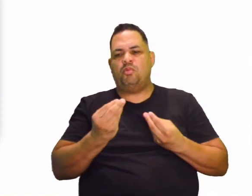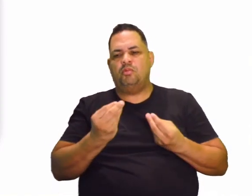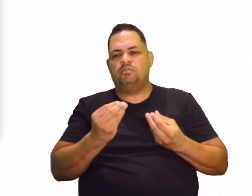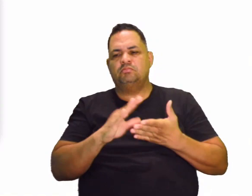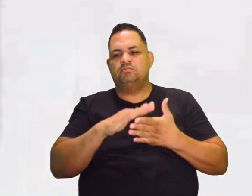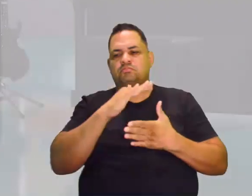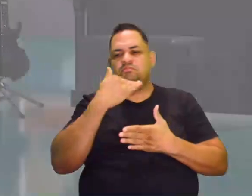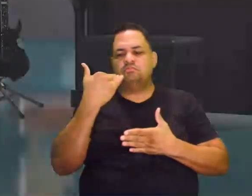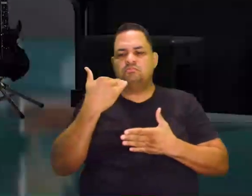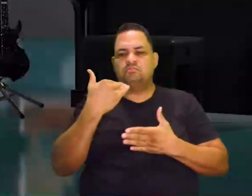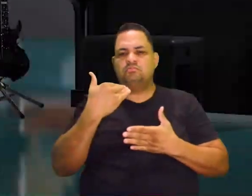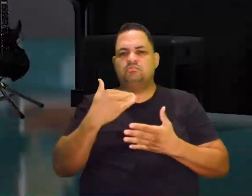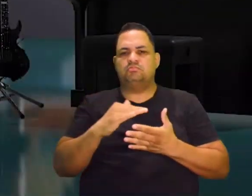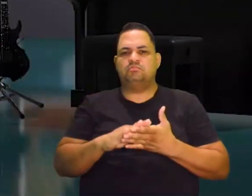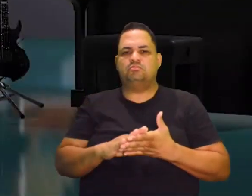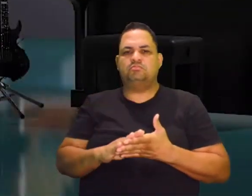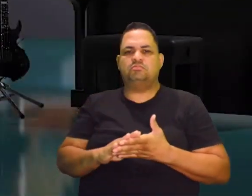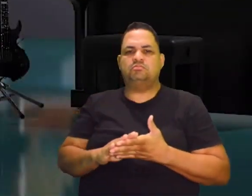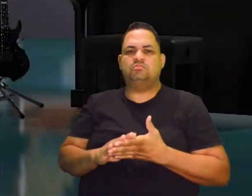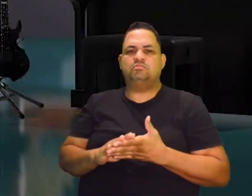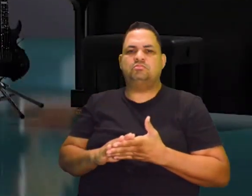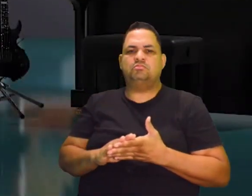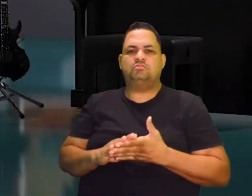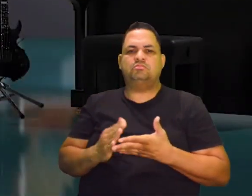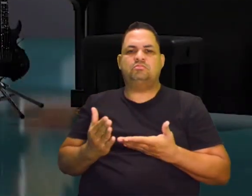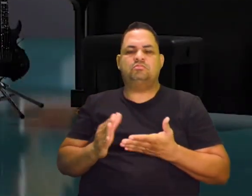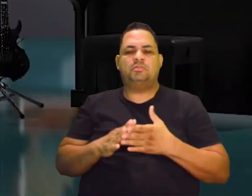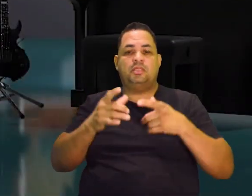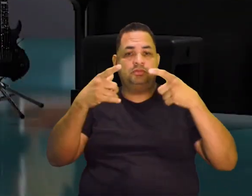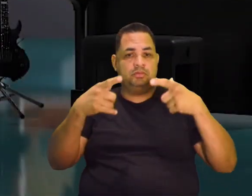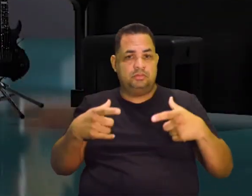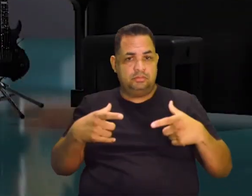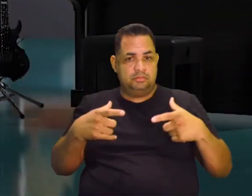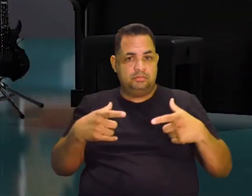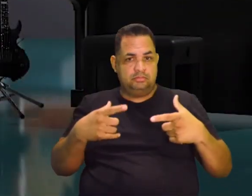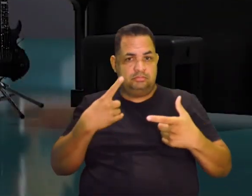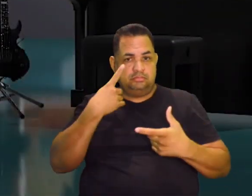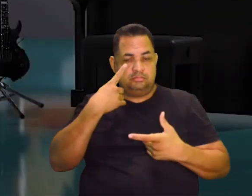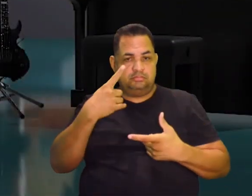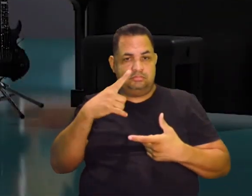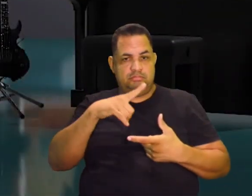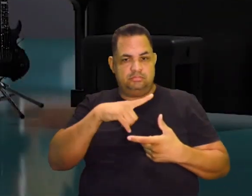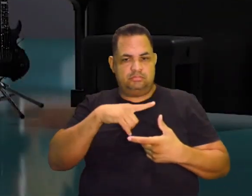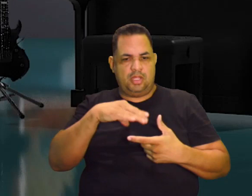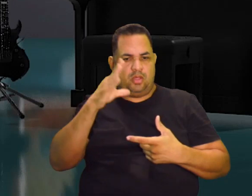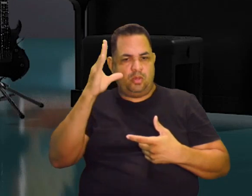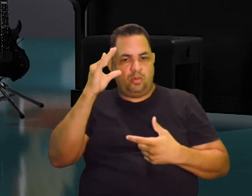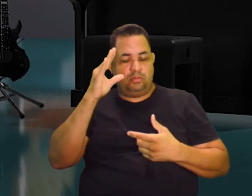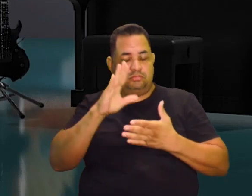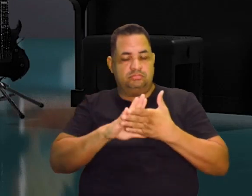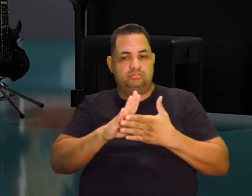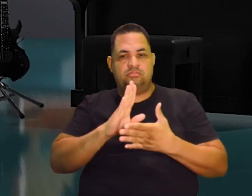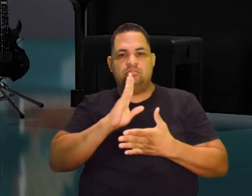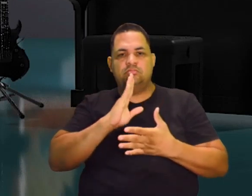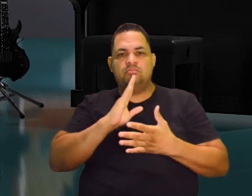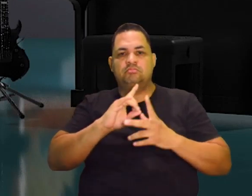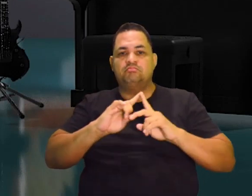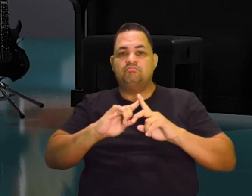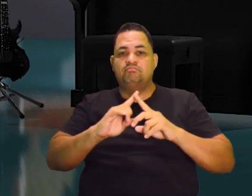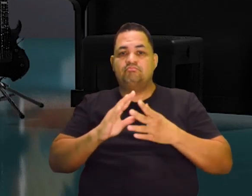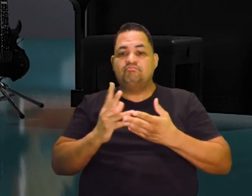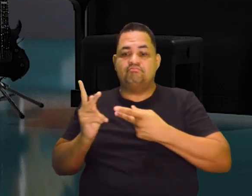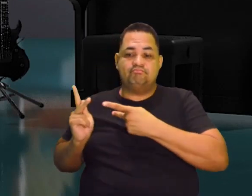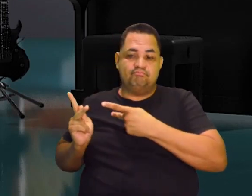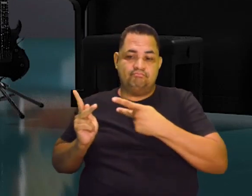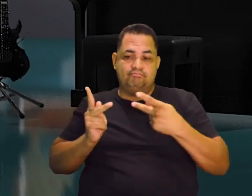mais atrocidades aí nesse local. Como eu disse, tinha muita curiosidade de conhecer, de visitar a